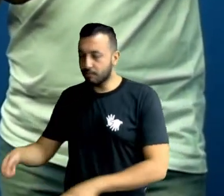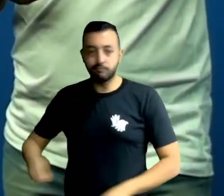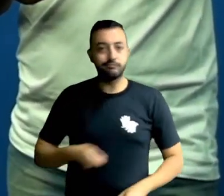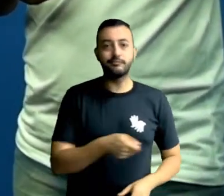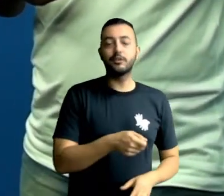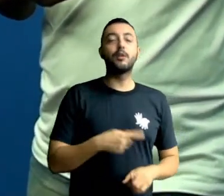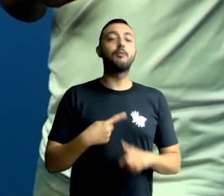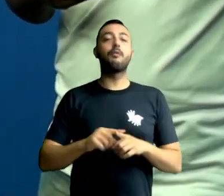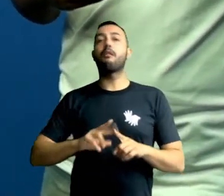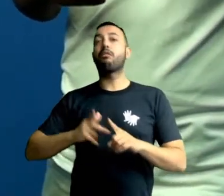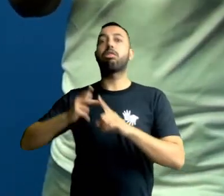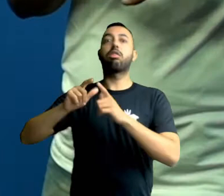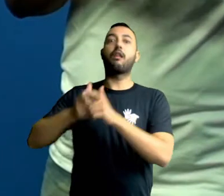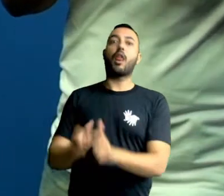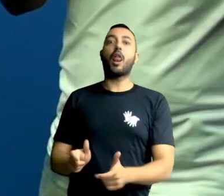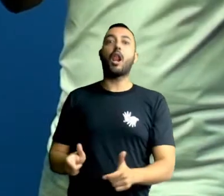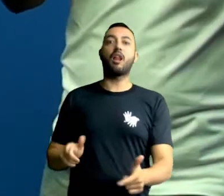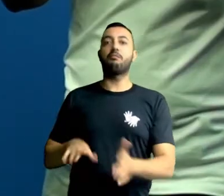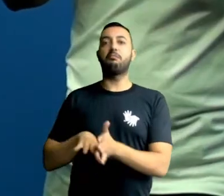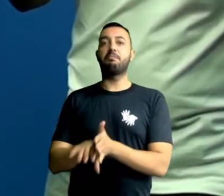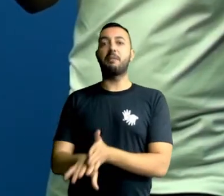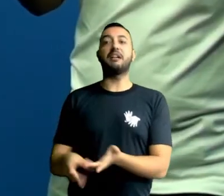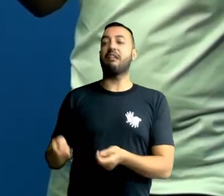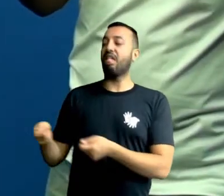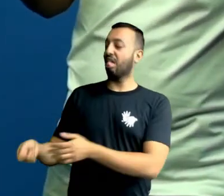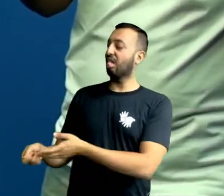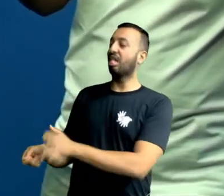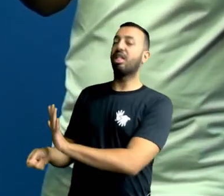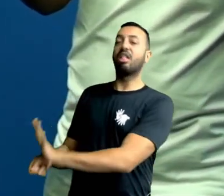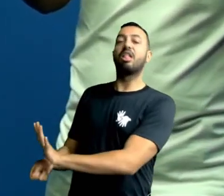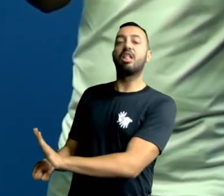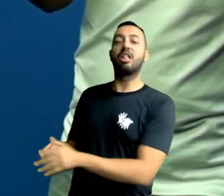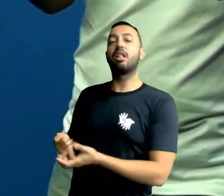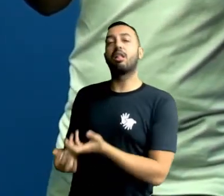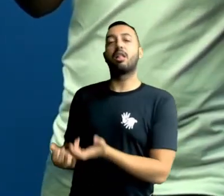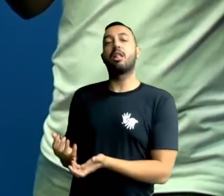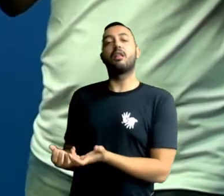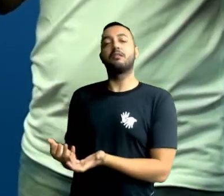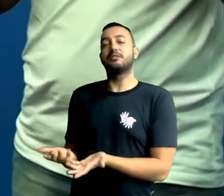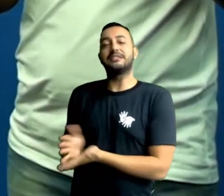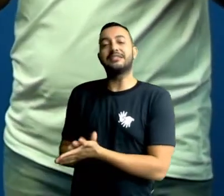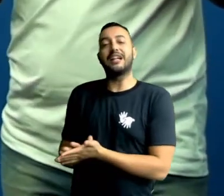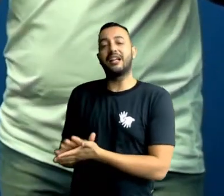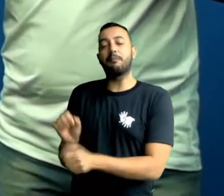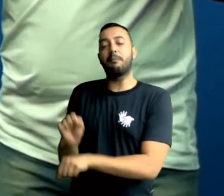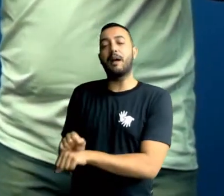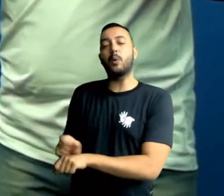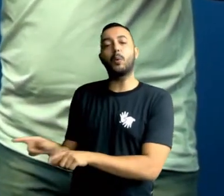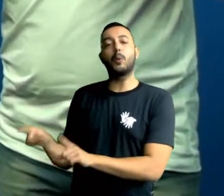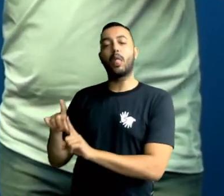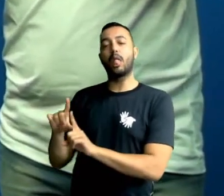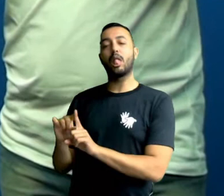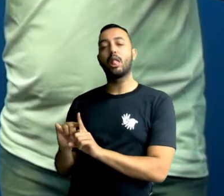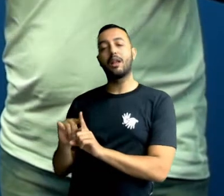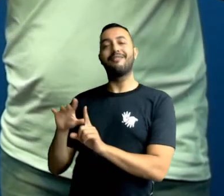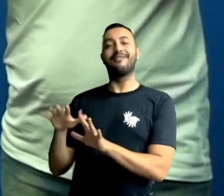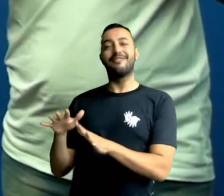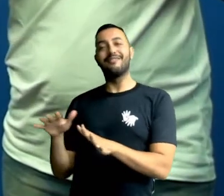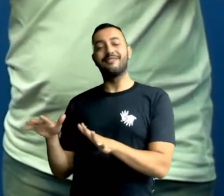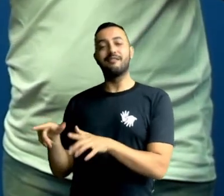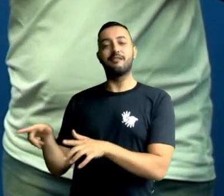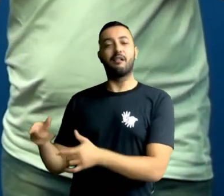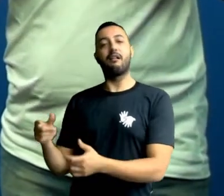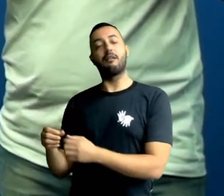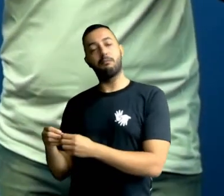multiplicação das bactérias. Não quer dizer que vai cessar, que vai parar essa reprodução. Mesmo dentro da geladeira, as bactérias e os